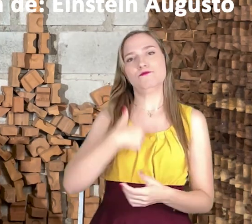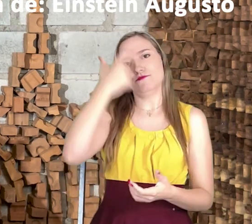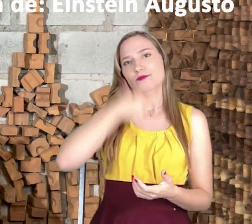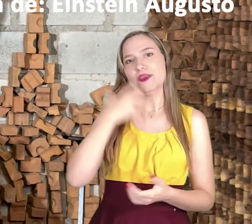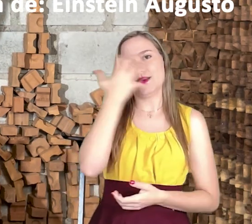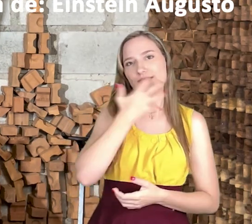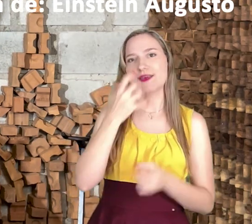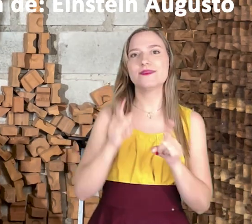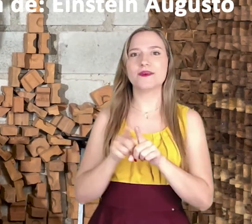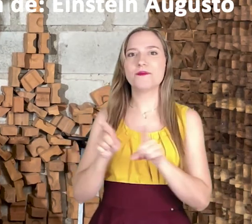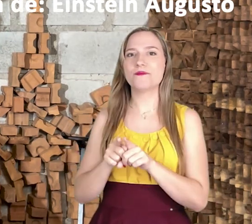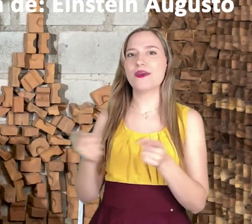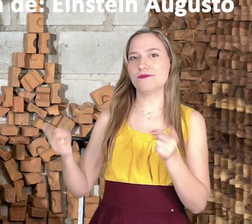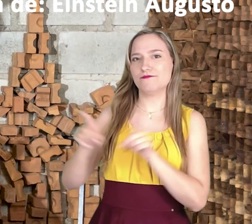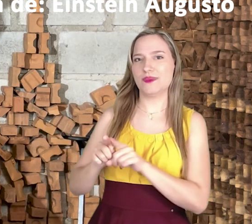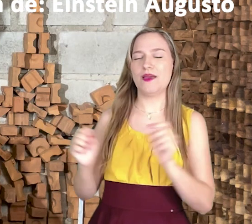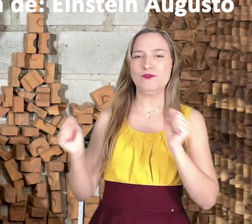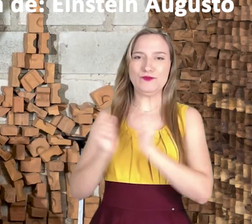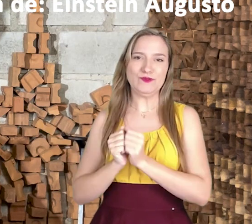um trechinho.